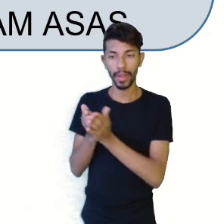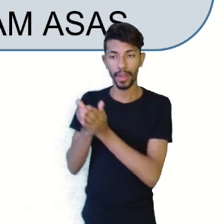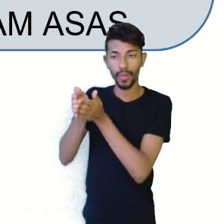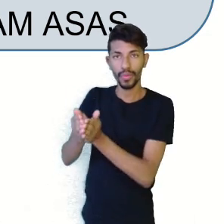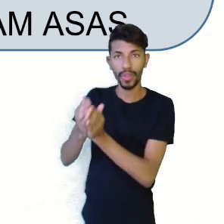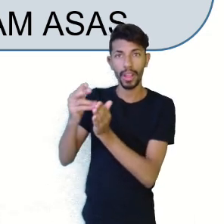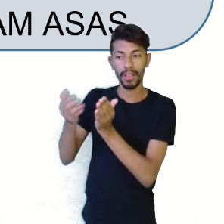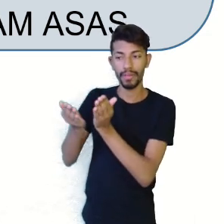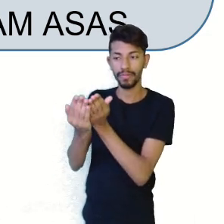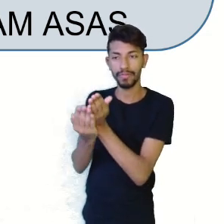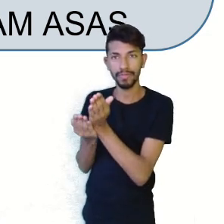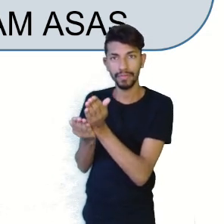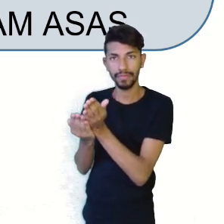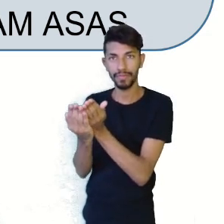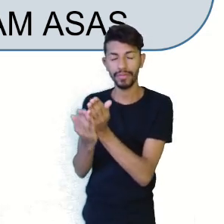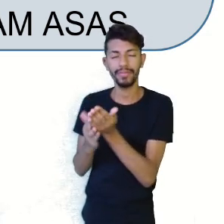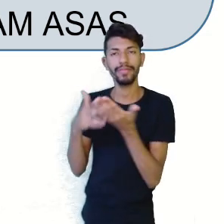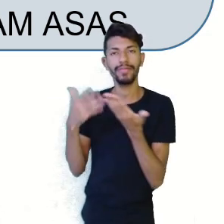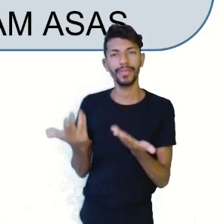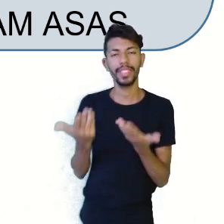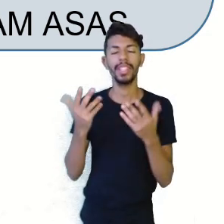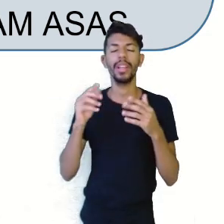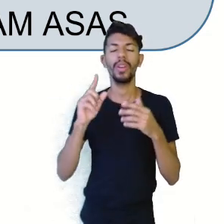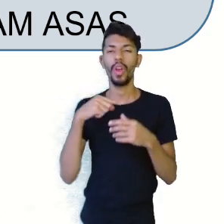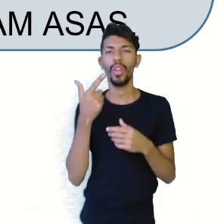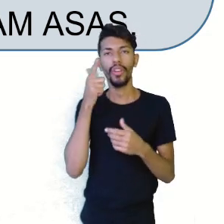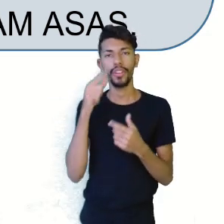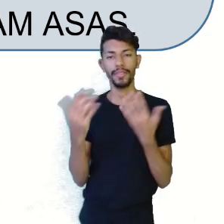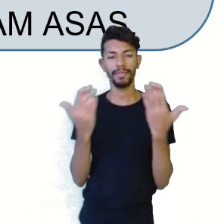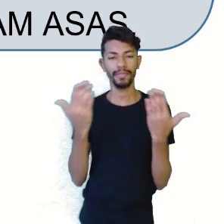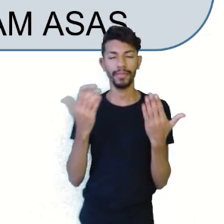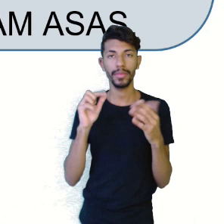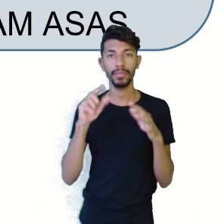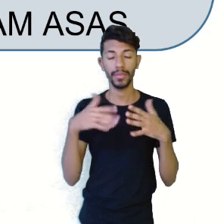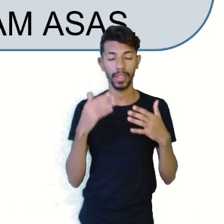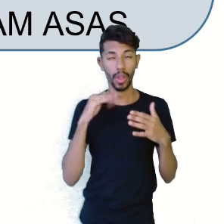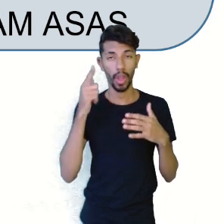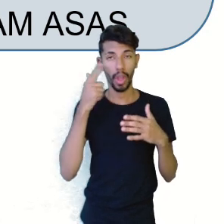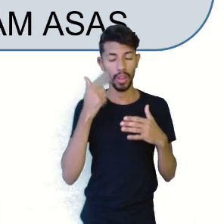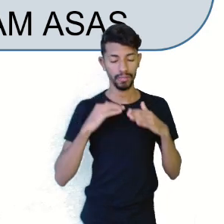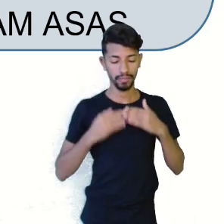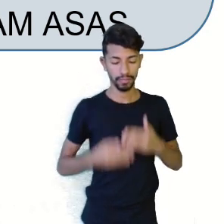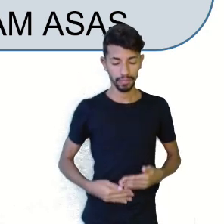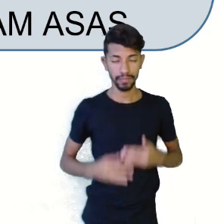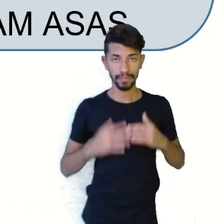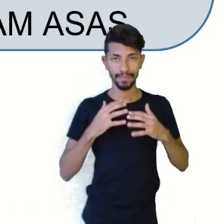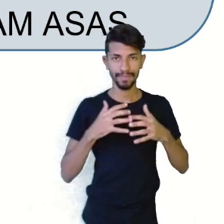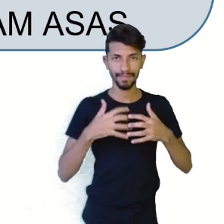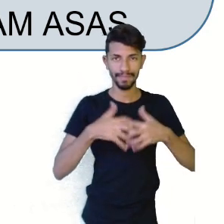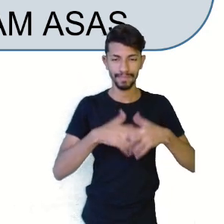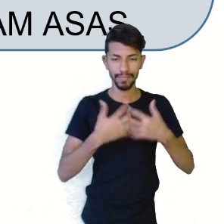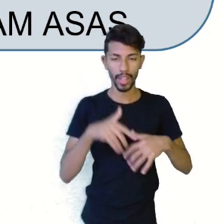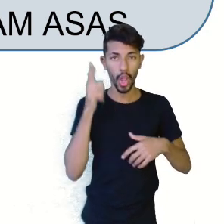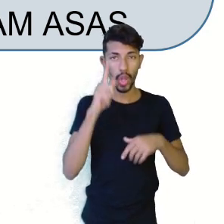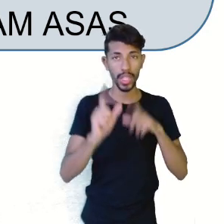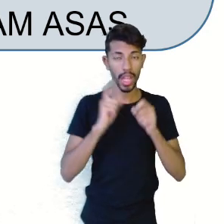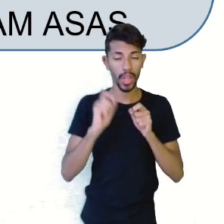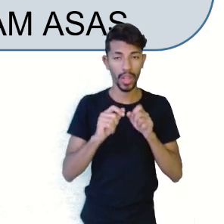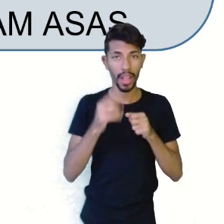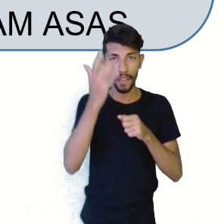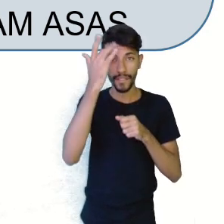fazer a comparação. Então, esse osso, ele serve para facilitar o movimento das aves quando elas